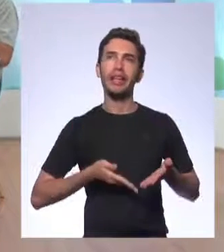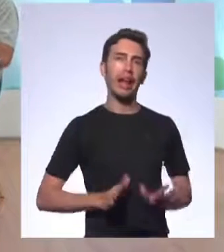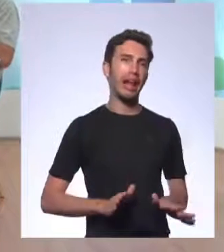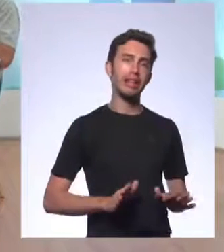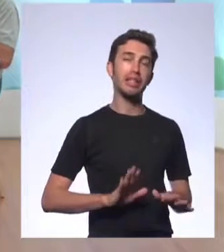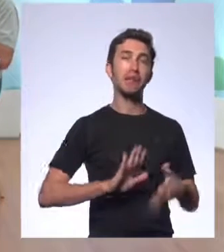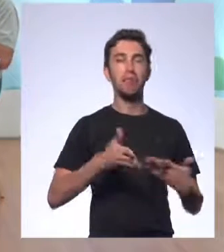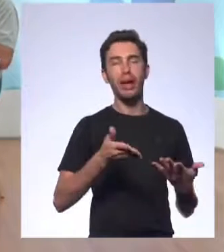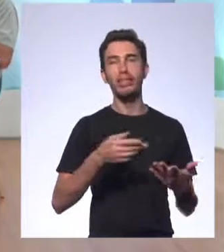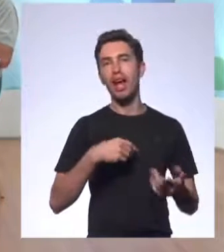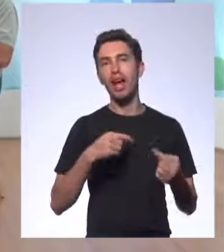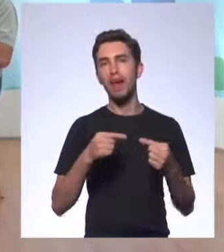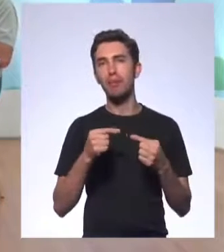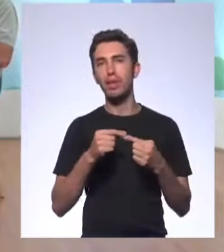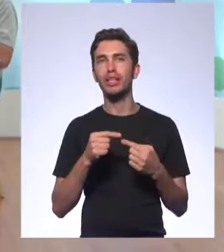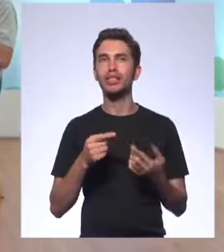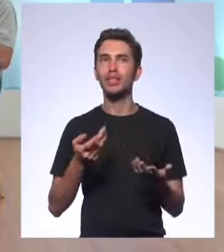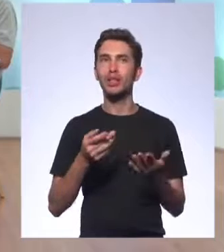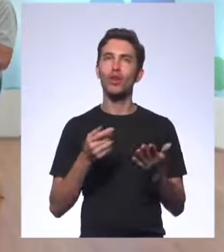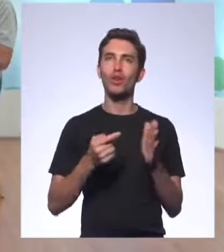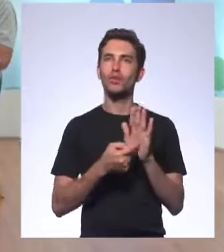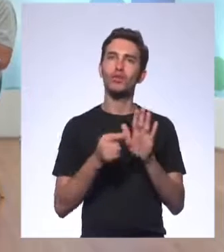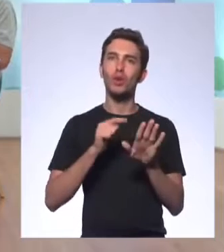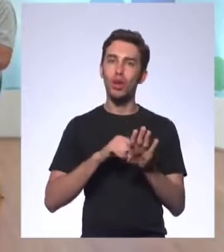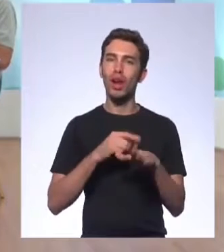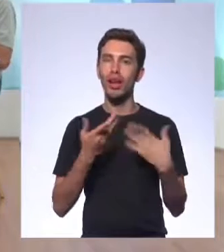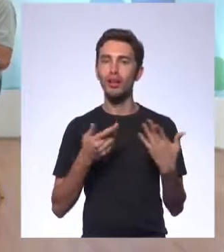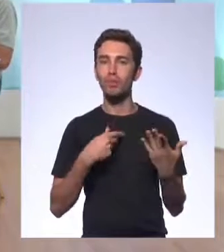morre. Mas mesmo nesse sentido figurado de nascer e morrer,